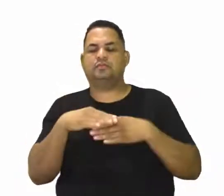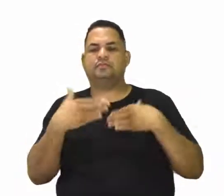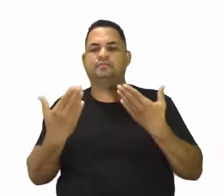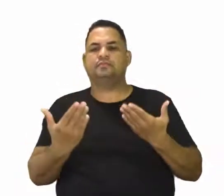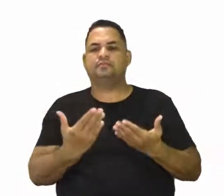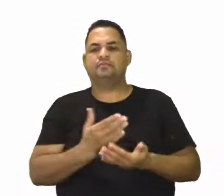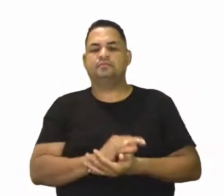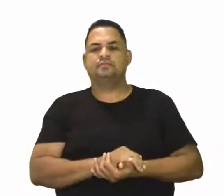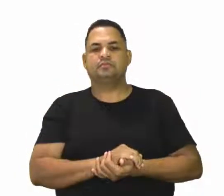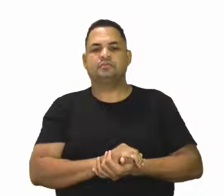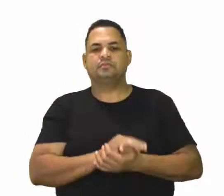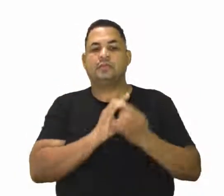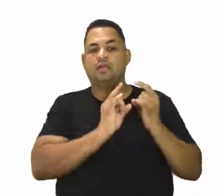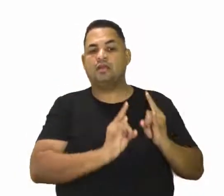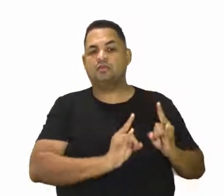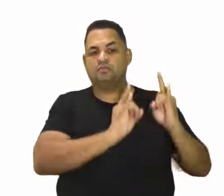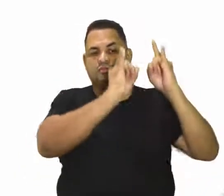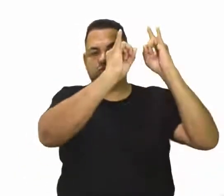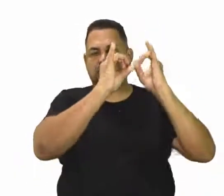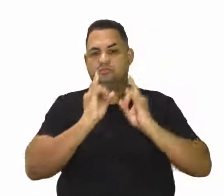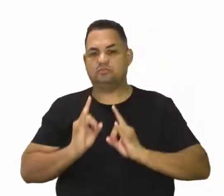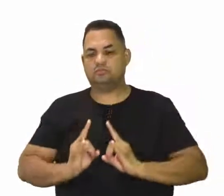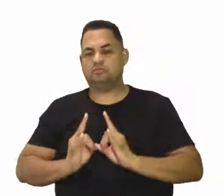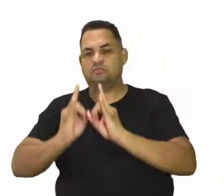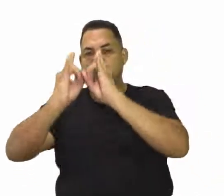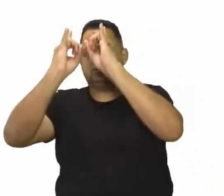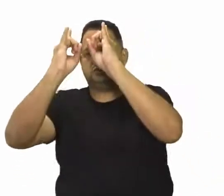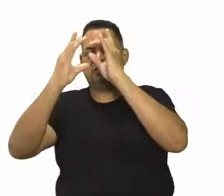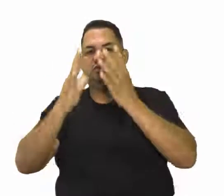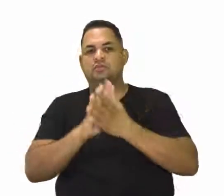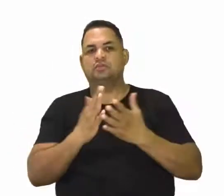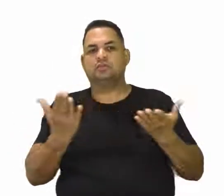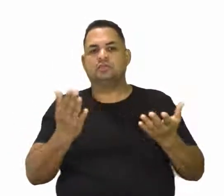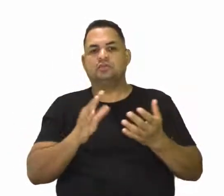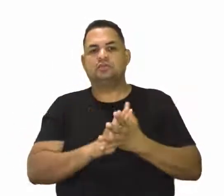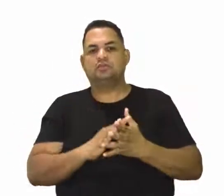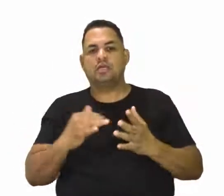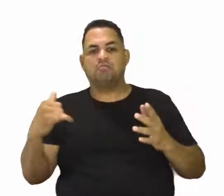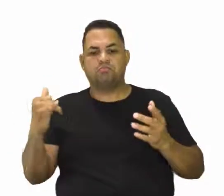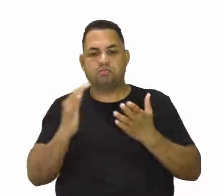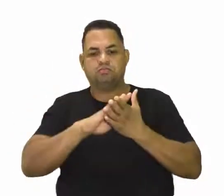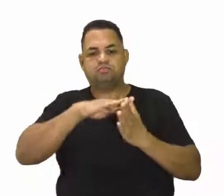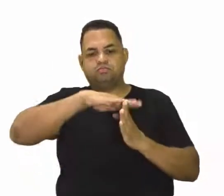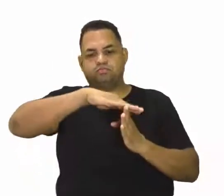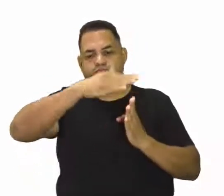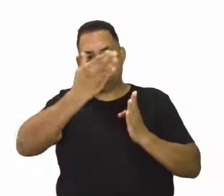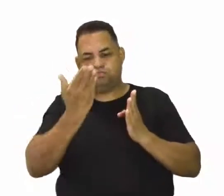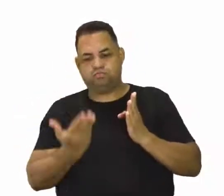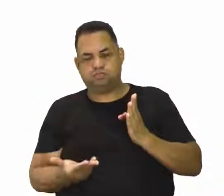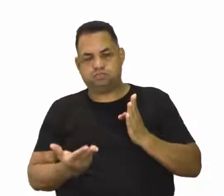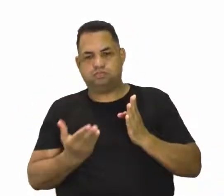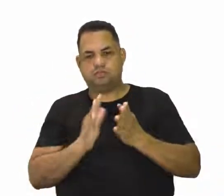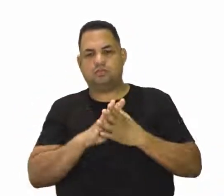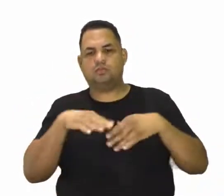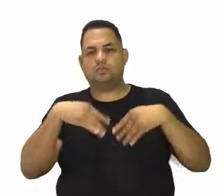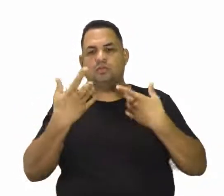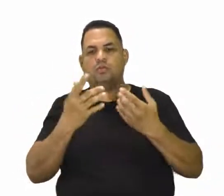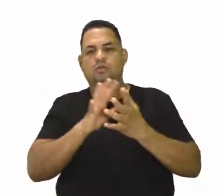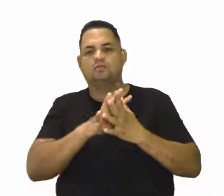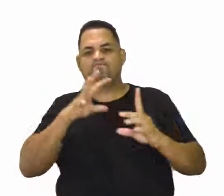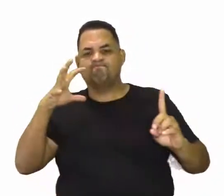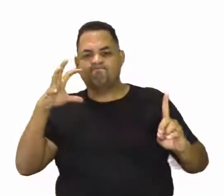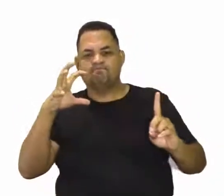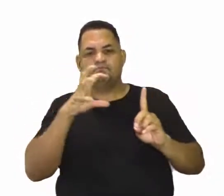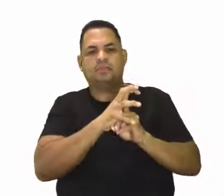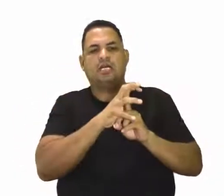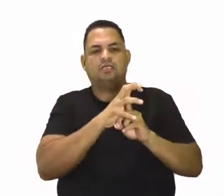que as torres gêmeas do World Trade Center veio abaixo mediante o atentado